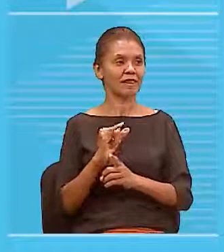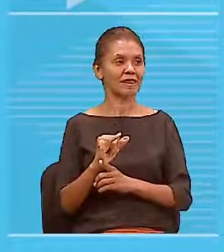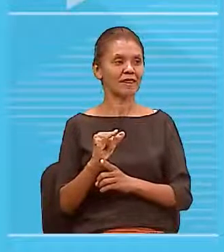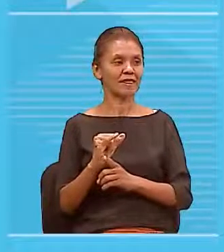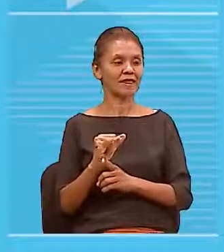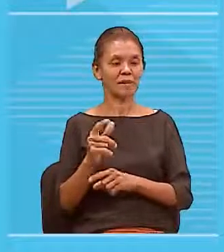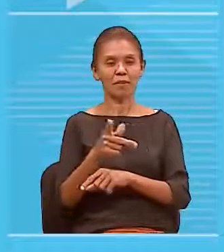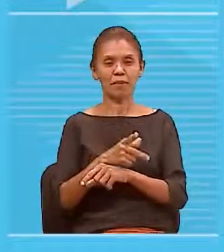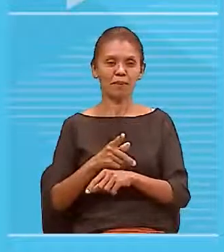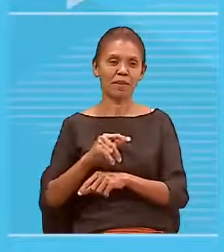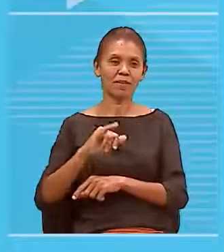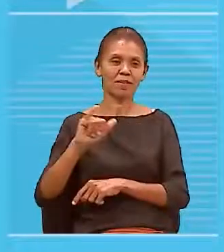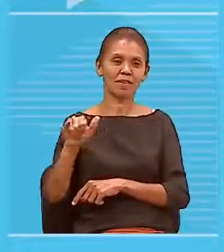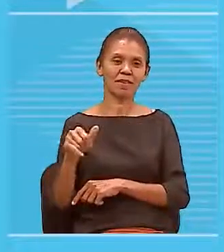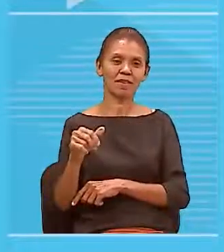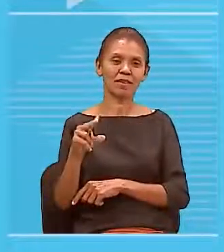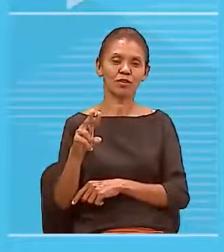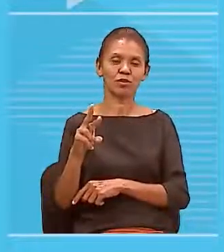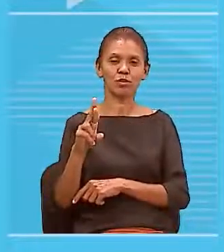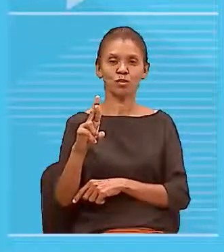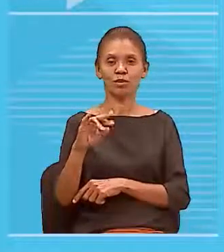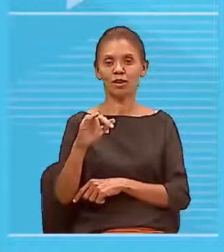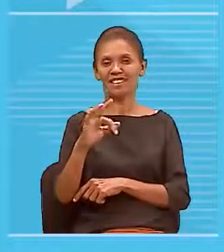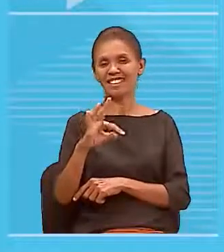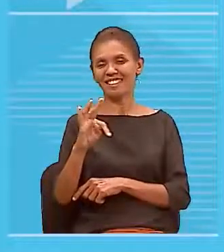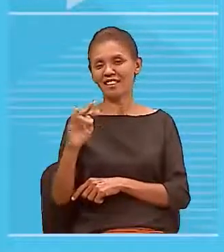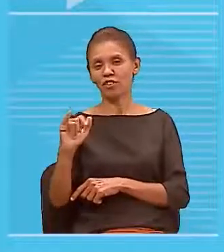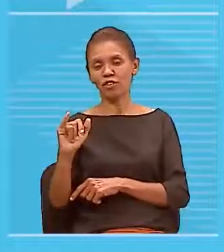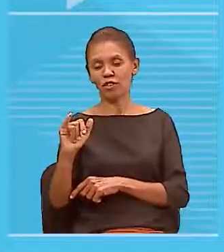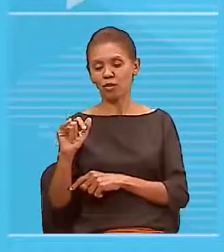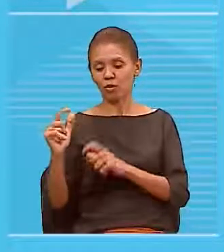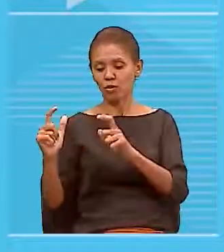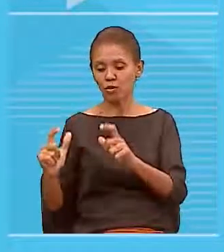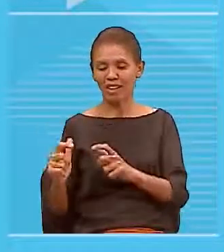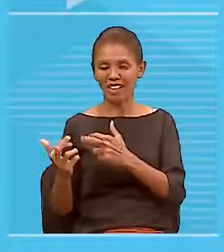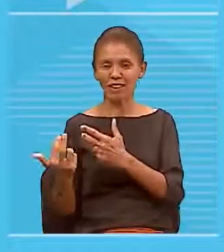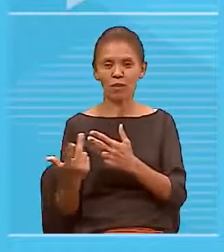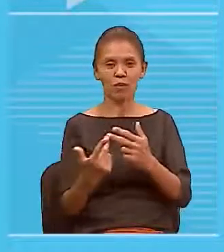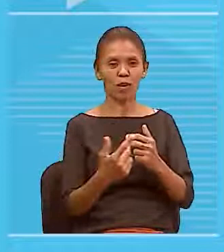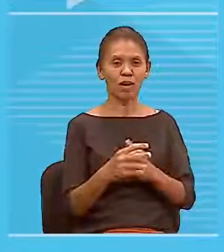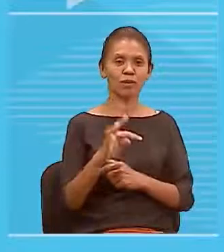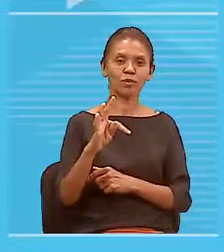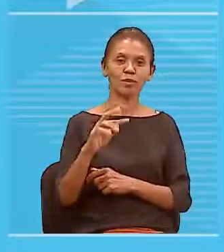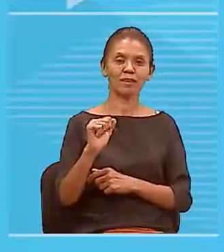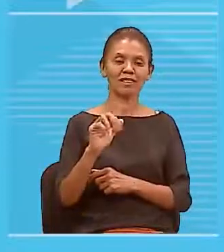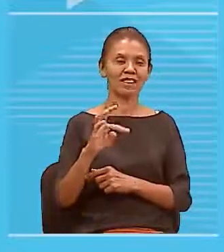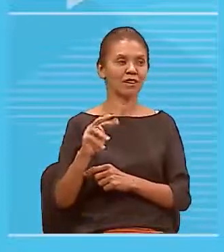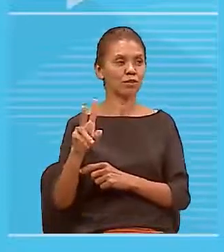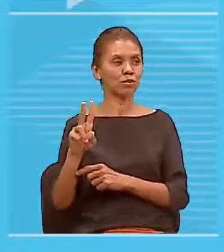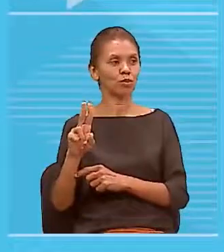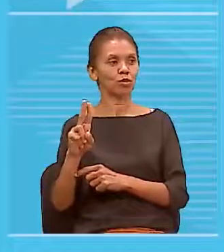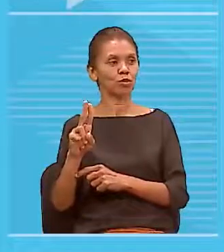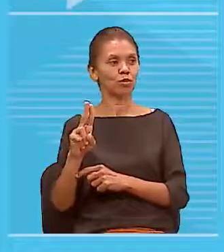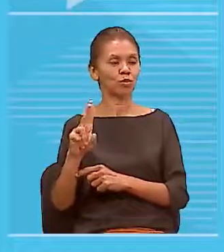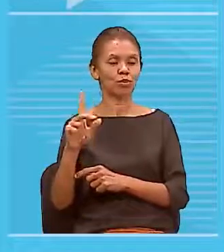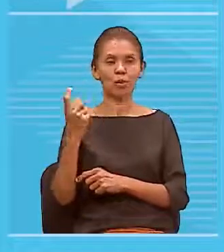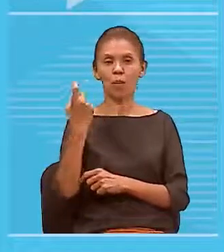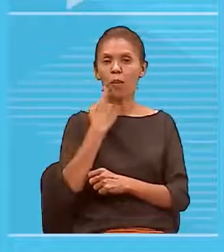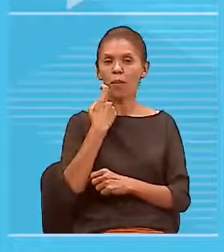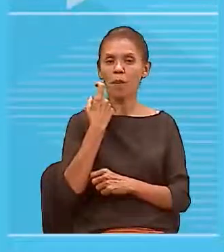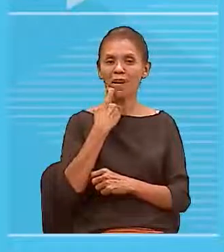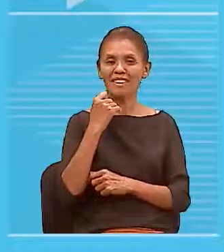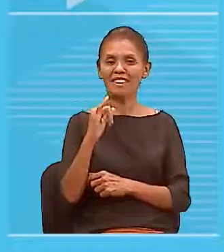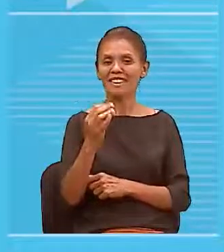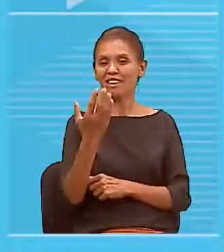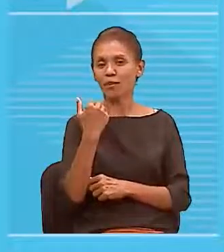eu vou caçar no mesmo lugar que o tatu? Não. Né? Se eu quiser comer peixe, certamente eu não vou achar ele no buraco de um tatu, eu tenho que